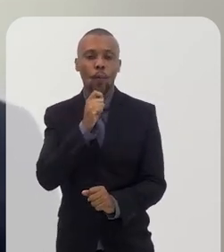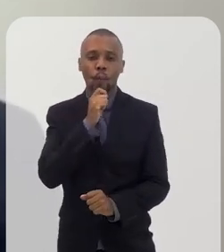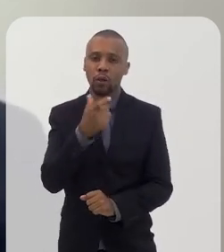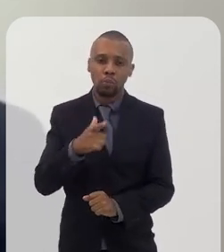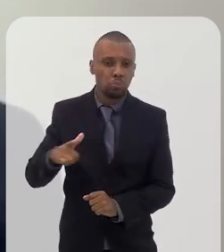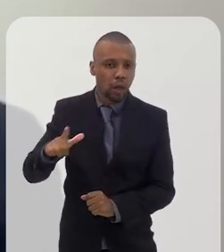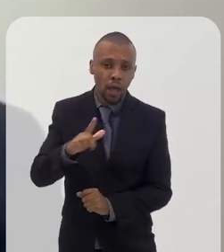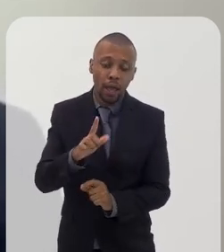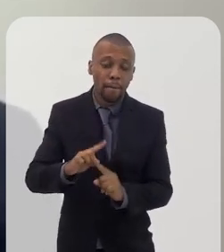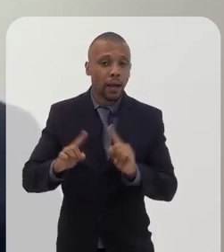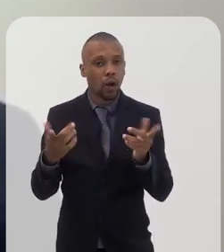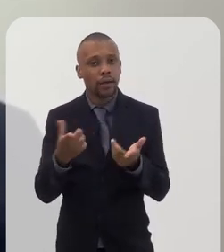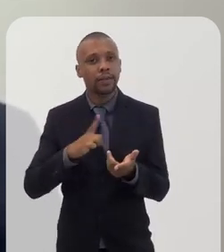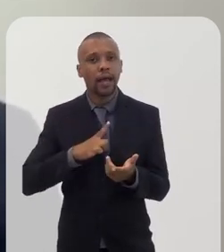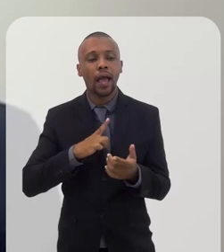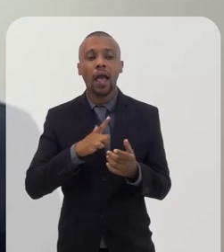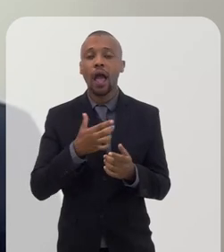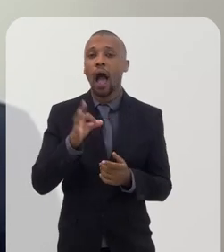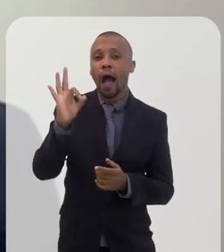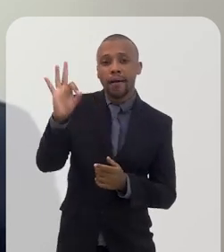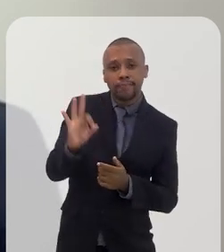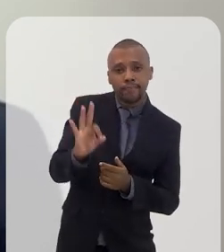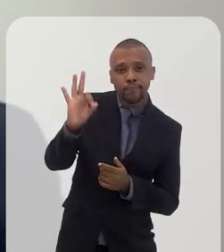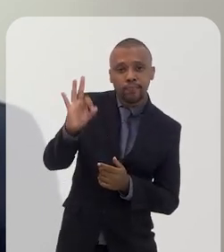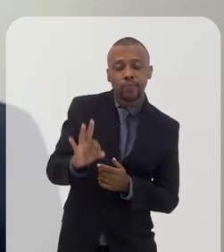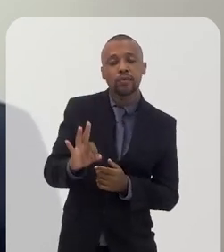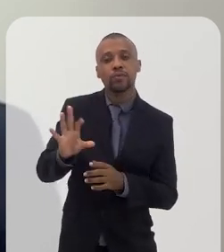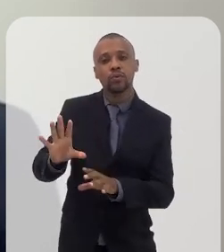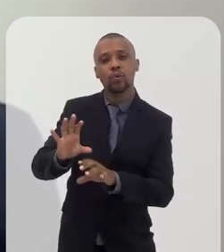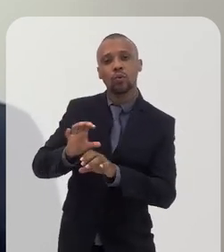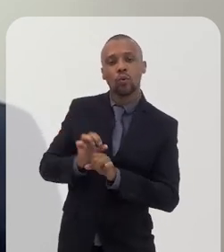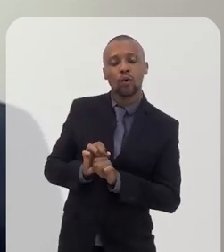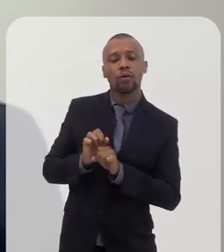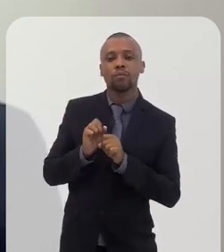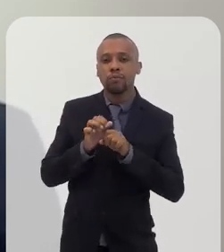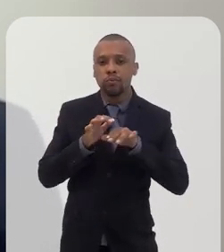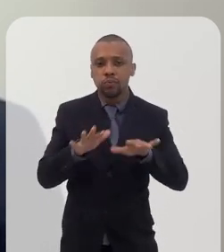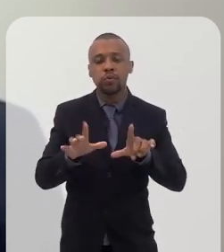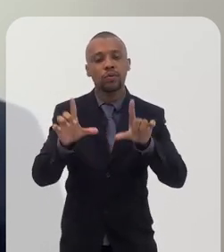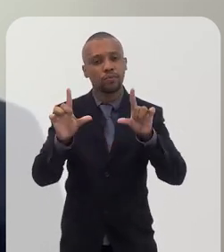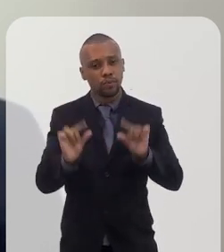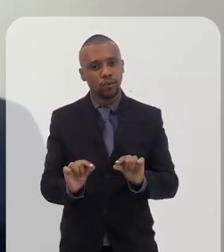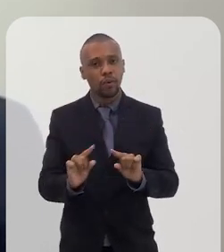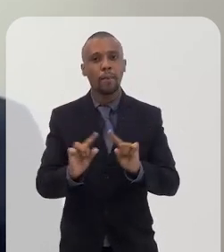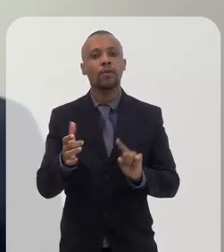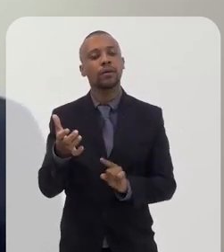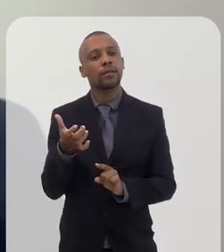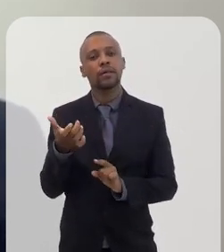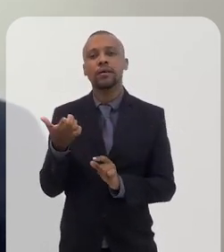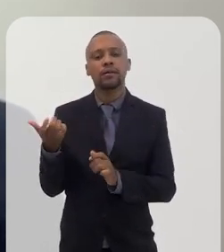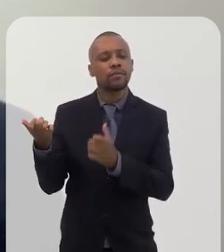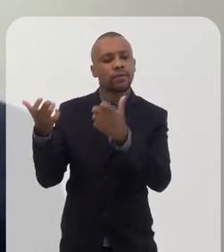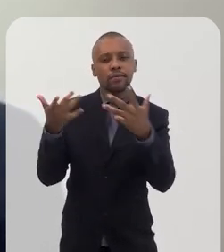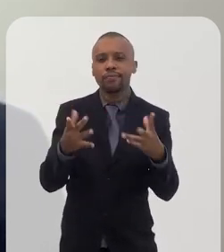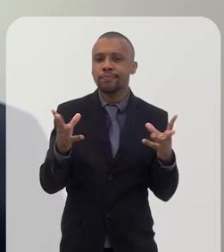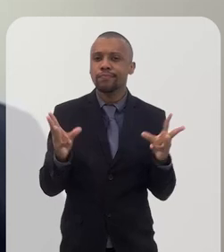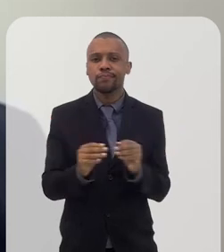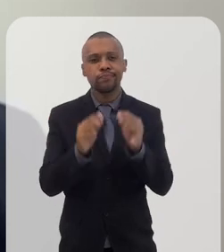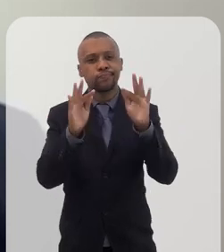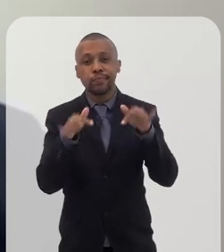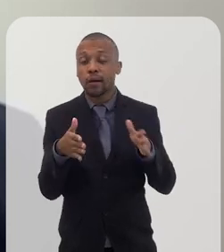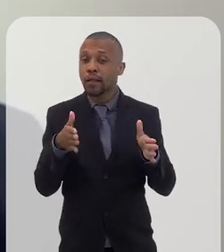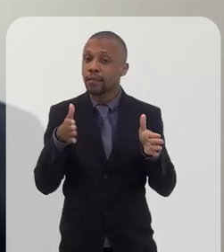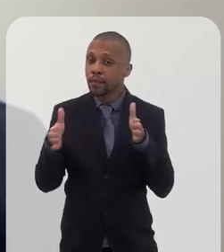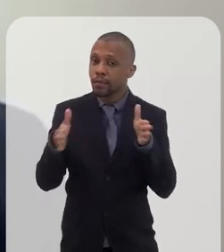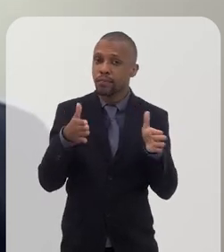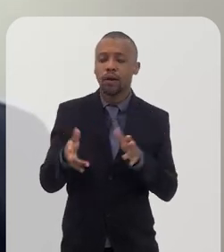mas agora a gente vê os números, pelo menos, de infectados diminuírem. Mas eu queria que você falasse um pouquinho nesse encerramento do